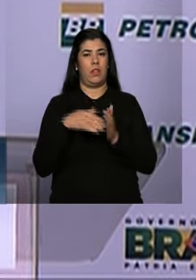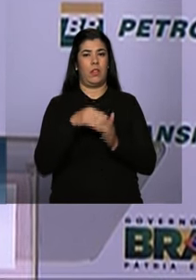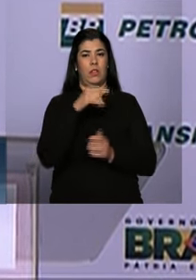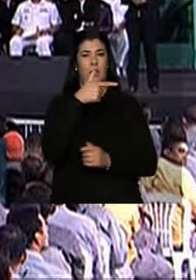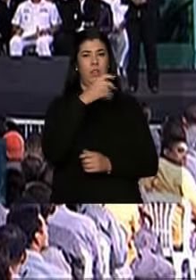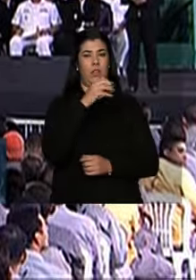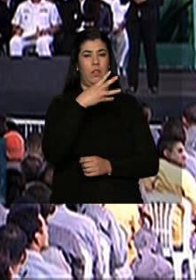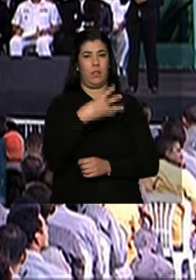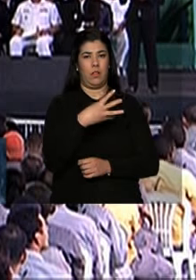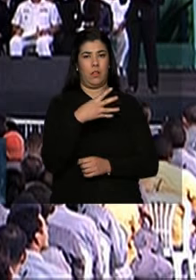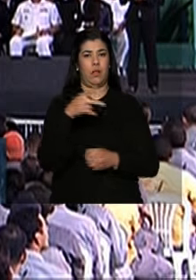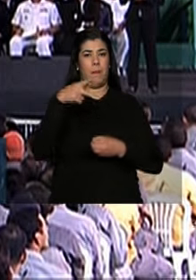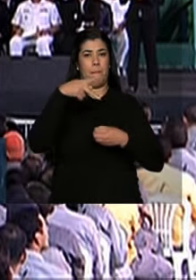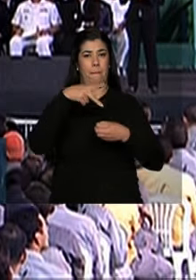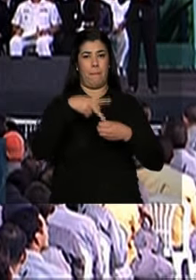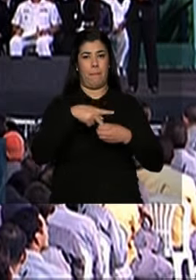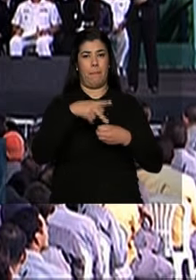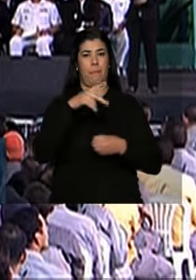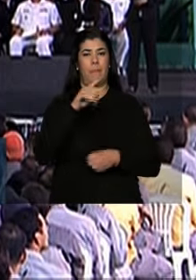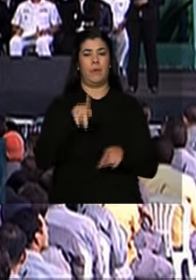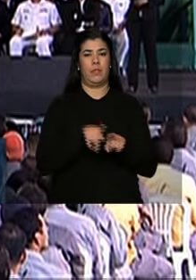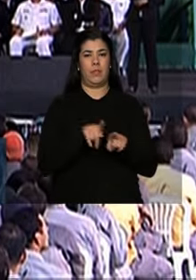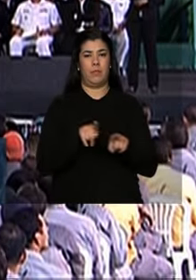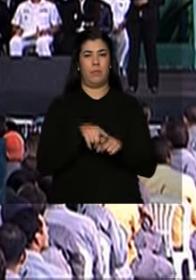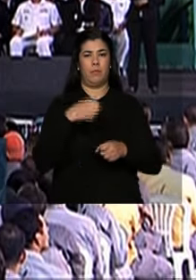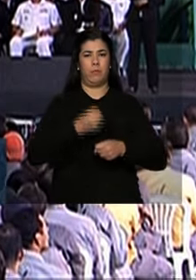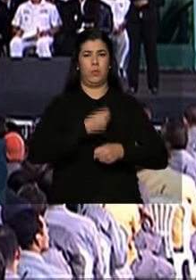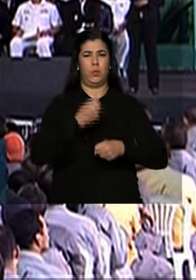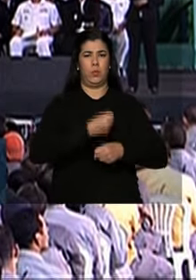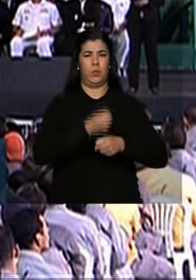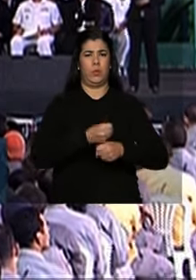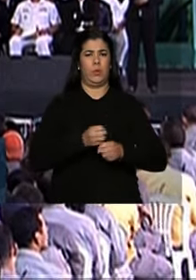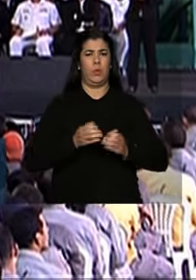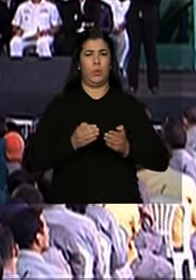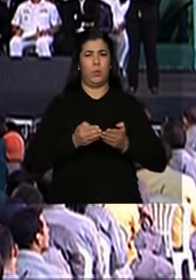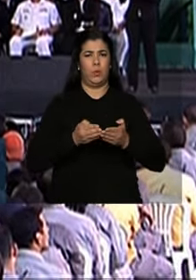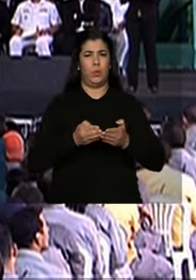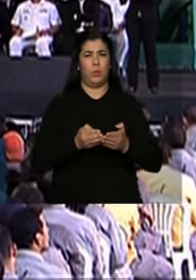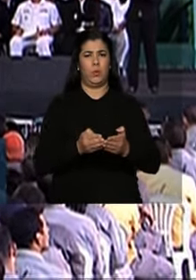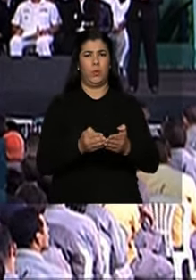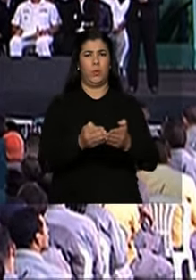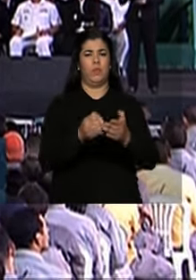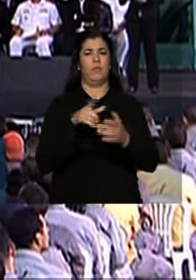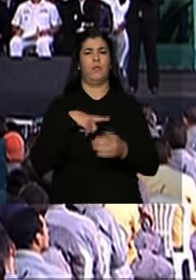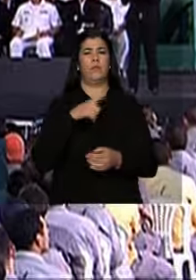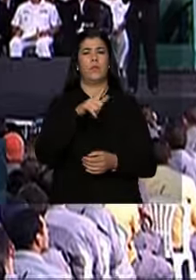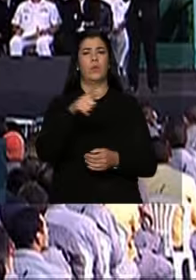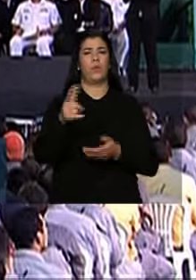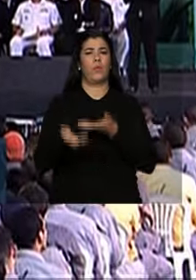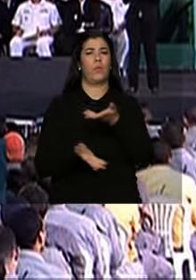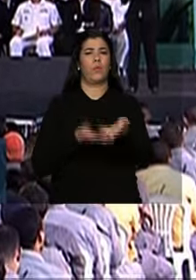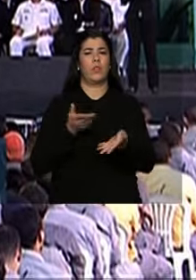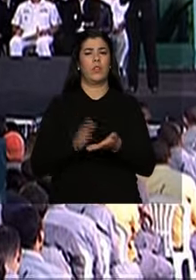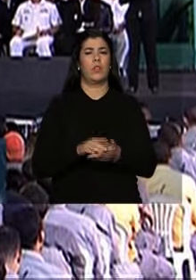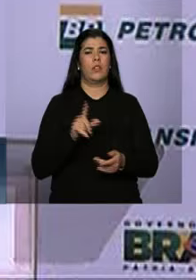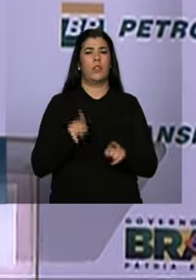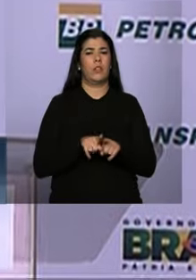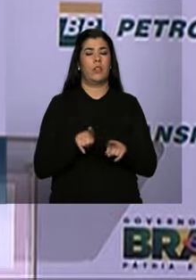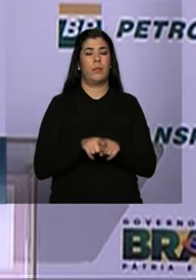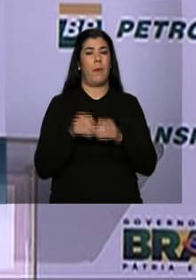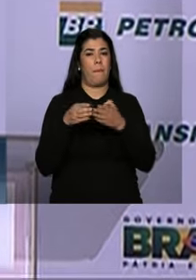2004, né, a Petrobras, em função de suas demandas de navios para atender seu portfólio, sua logística, encomendou a